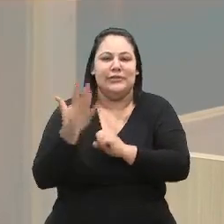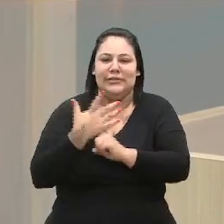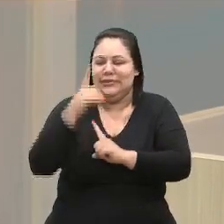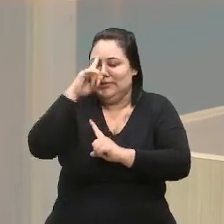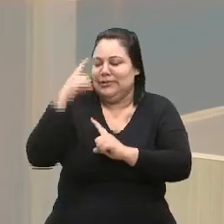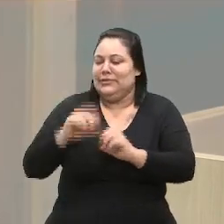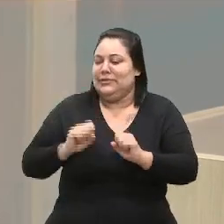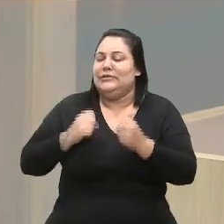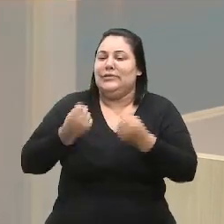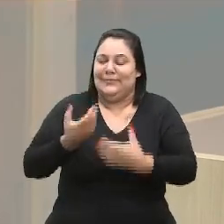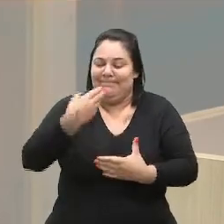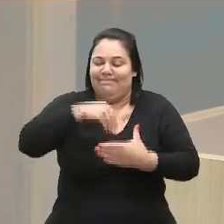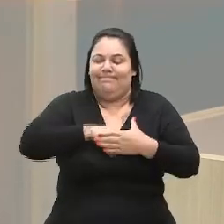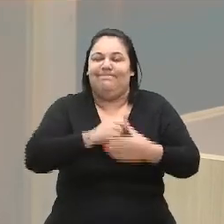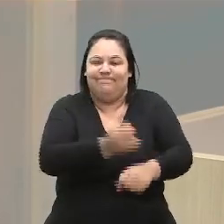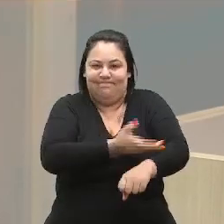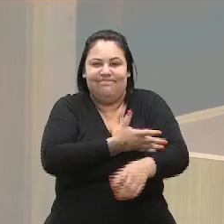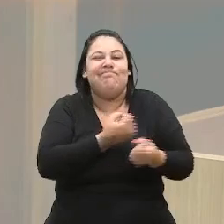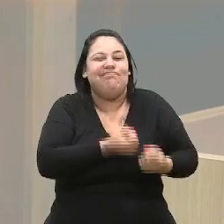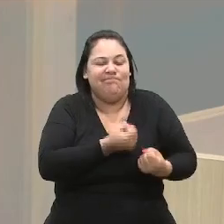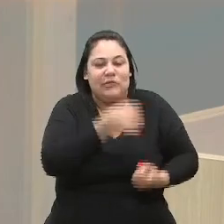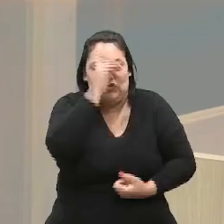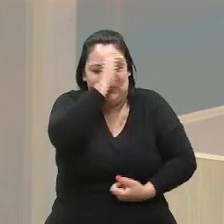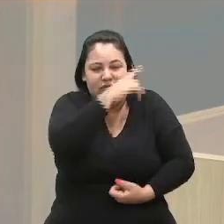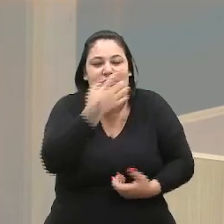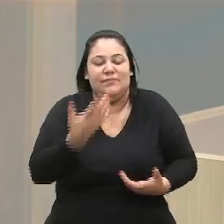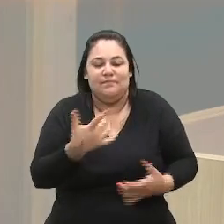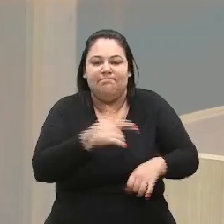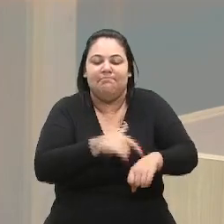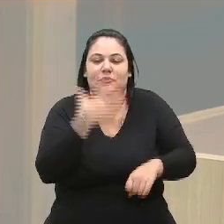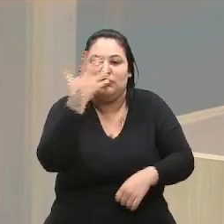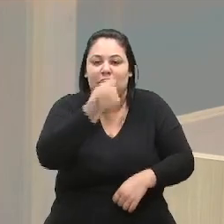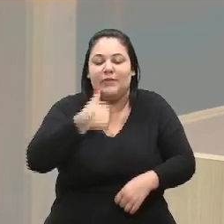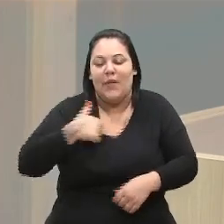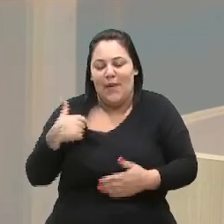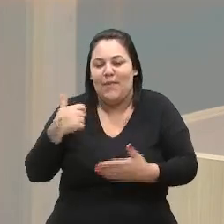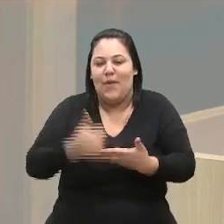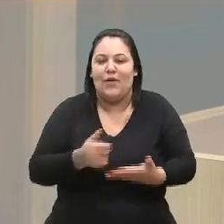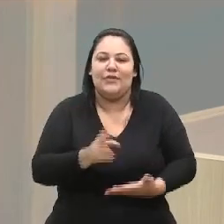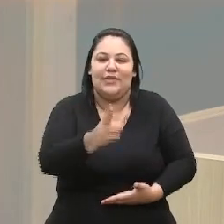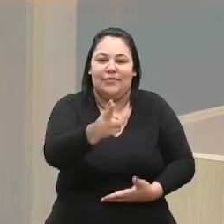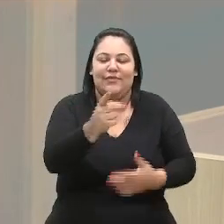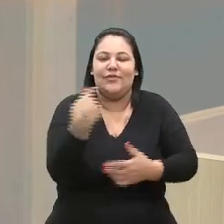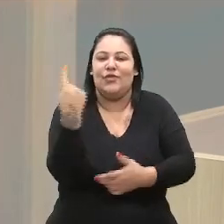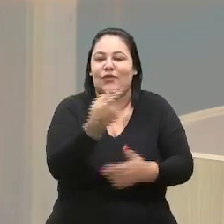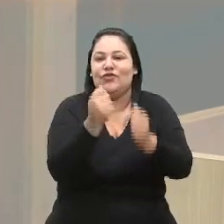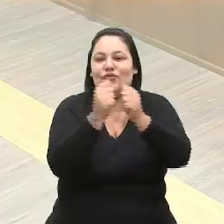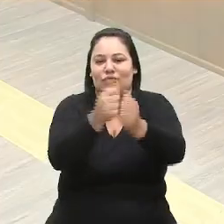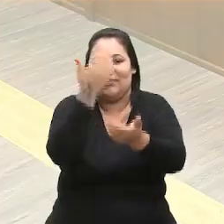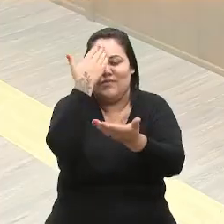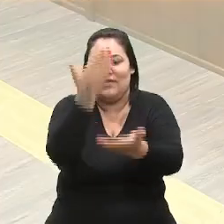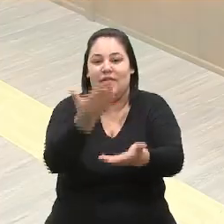pelas obrigações. Enfim, momento bonito, contem com a gente e vamos juntos. Muito obrigado.